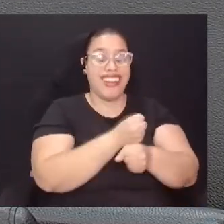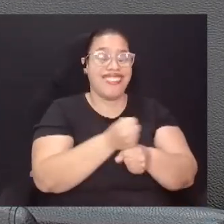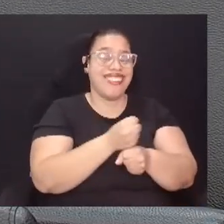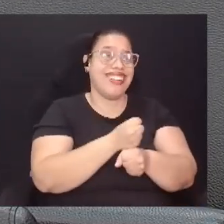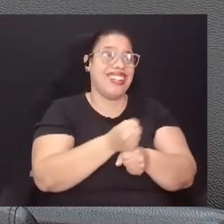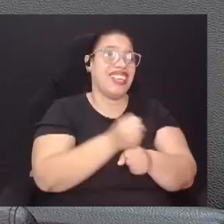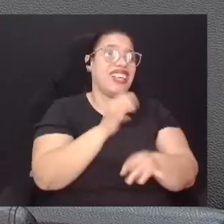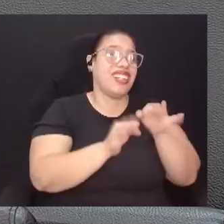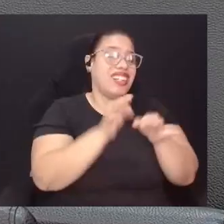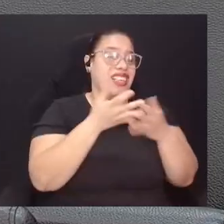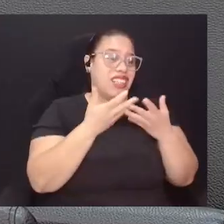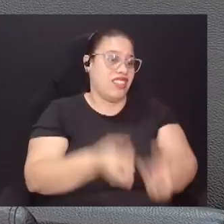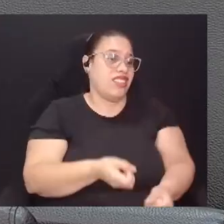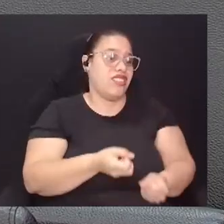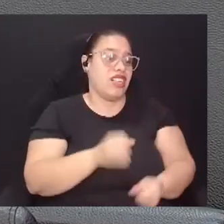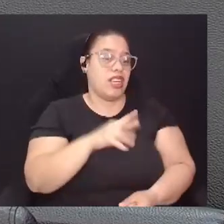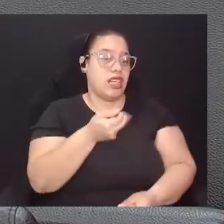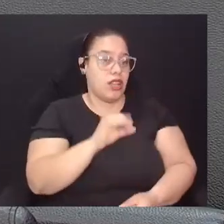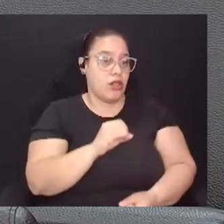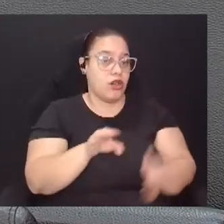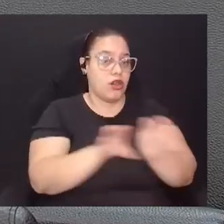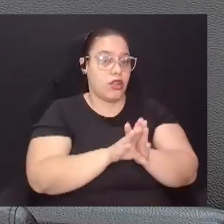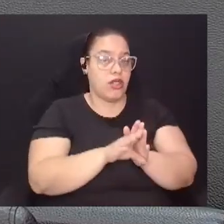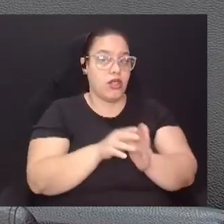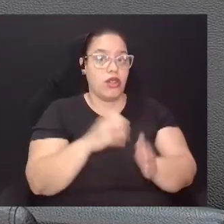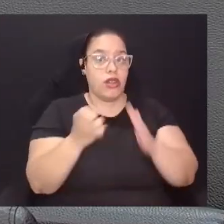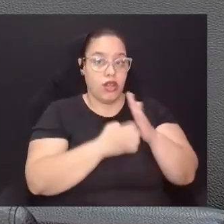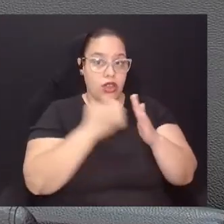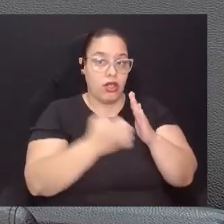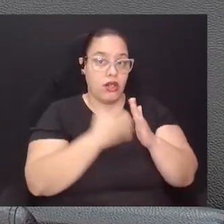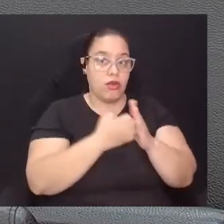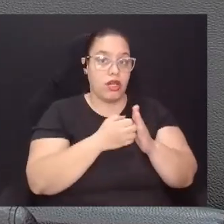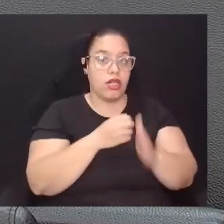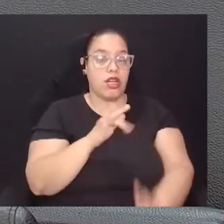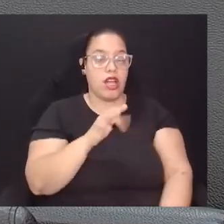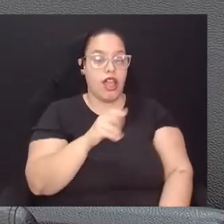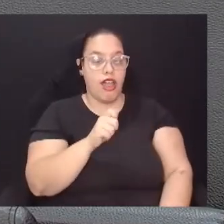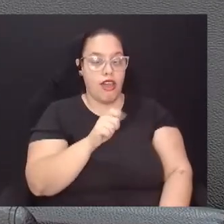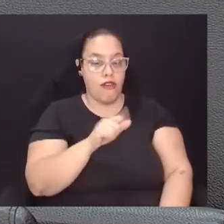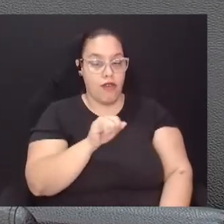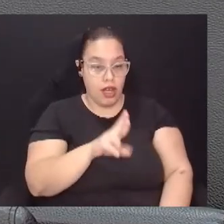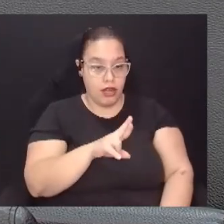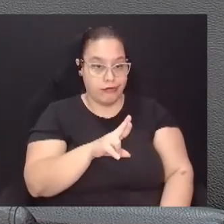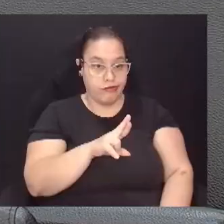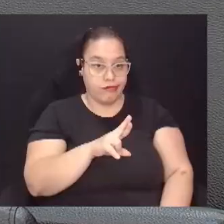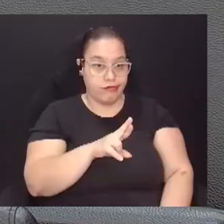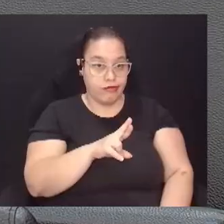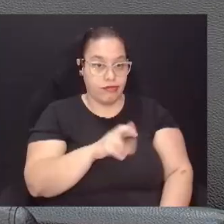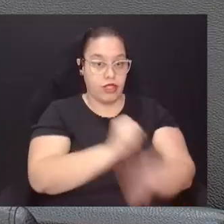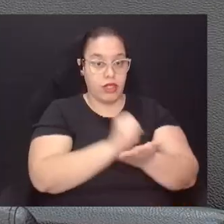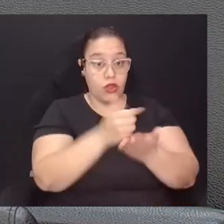justiça esperando para receber essa rescisão. E aí, quando a empresa falha, tem uma nova licitação e muitas vezes as pessoas, elas